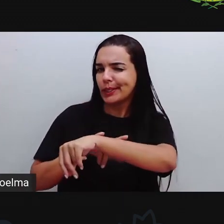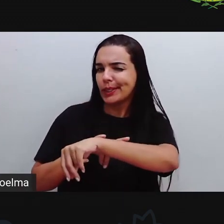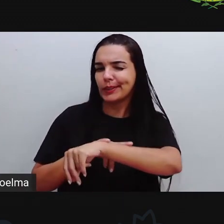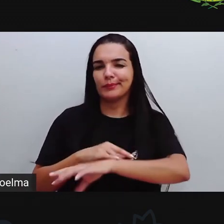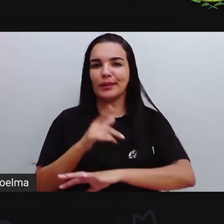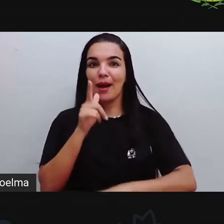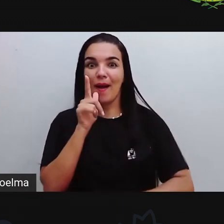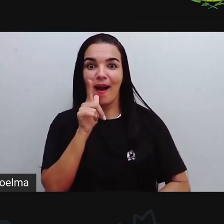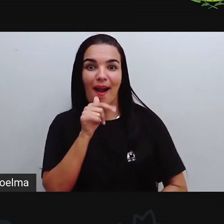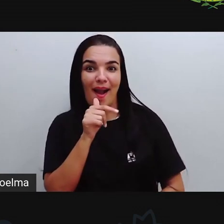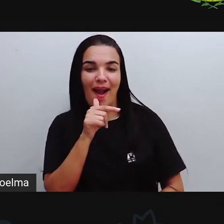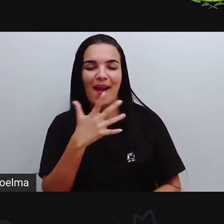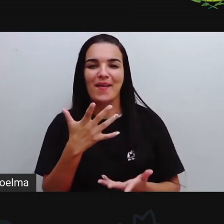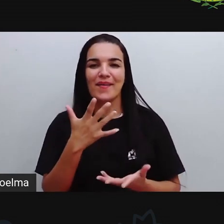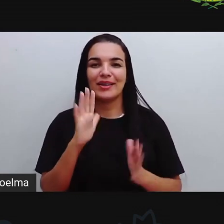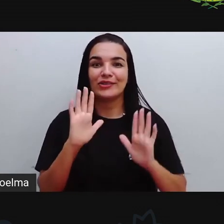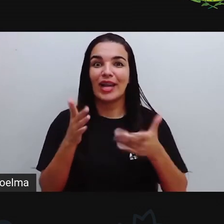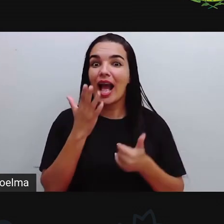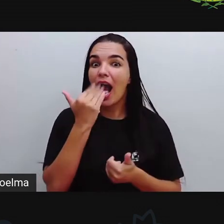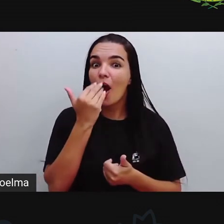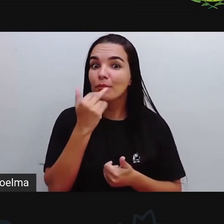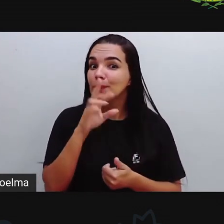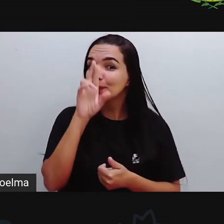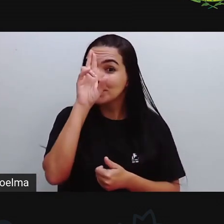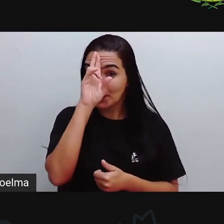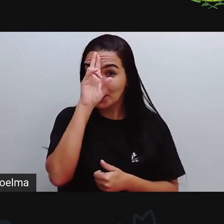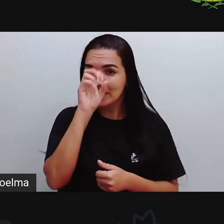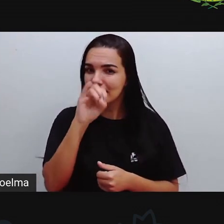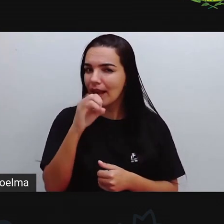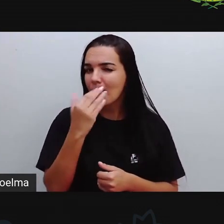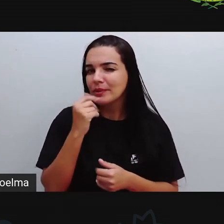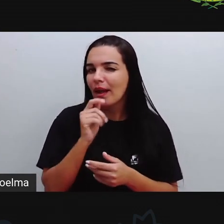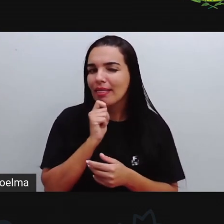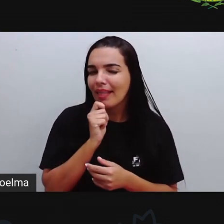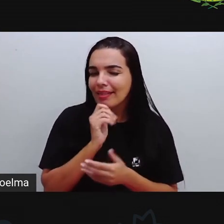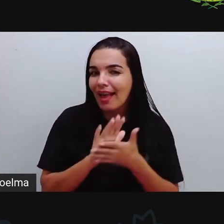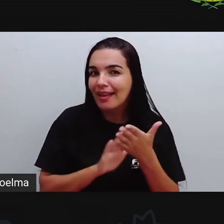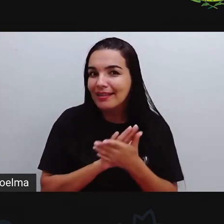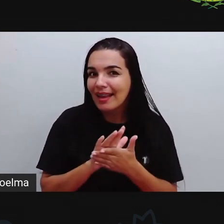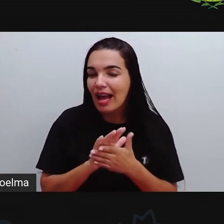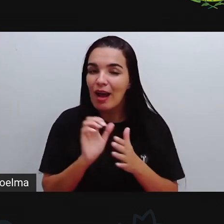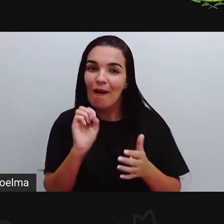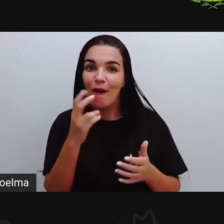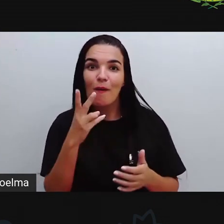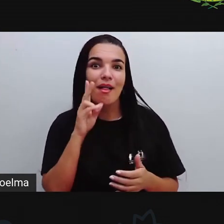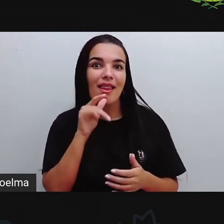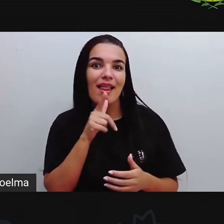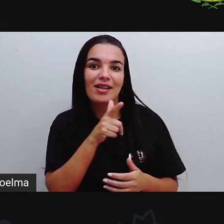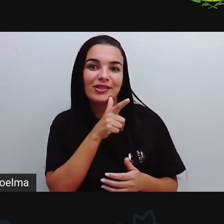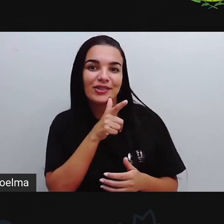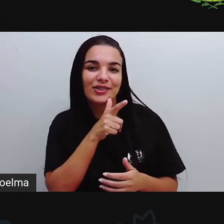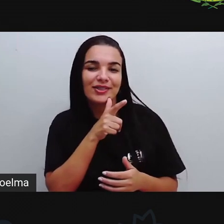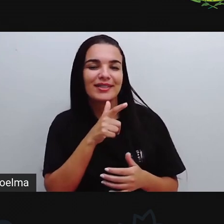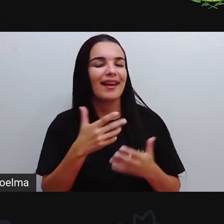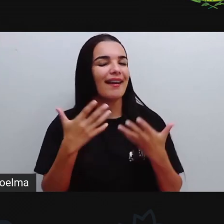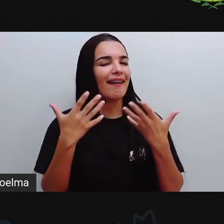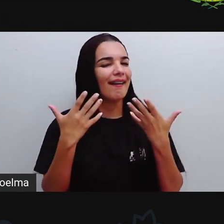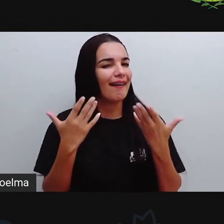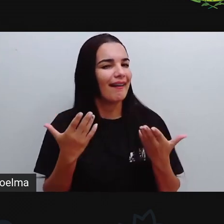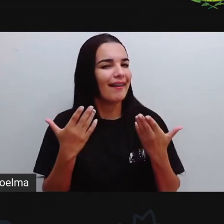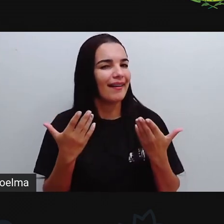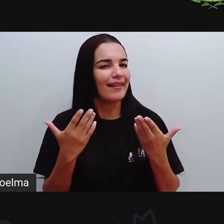banheiro, tomar uma água, almoçar quem não almoçou ainda, fazer um lanche? Quem almoçou já estava com